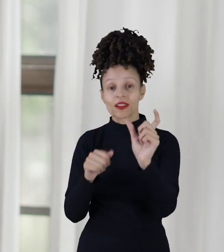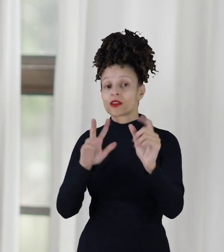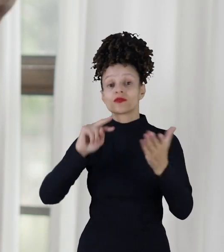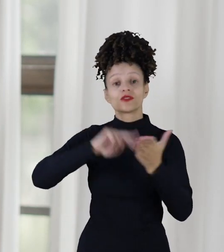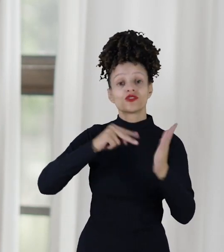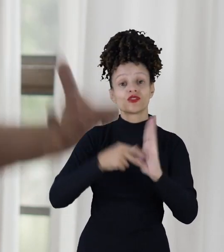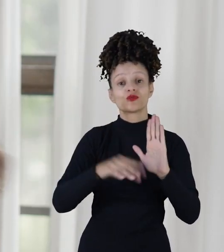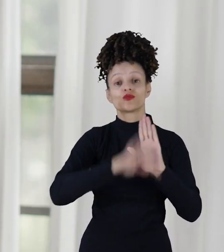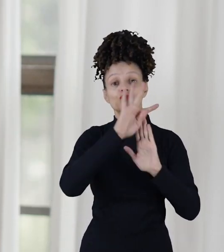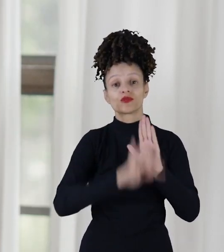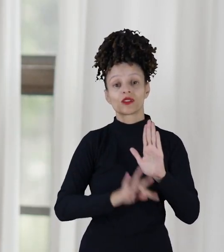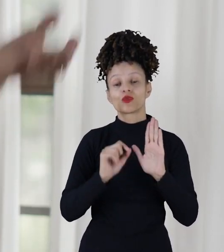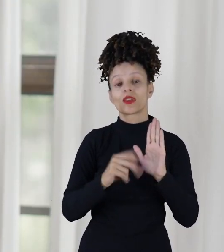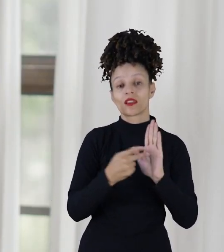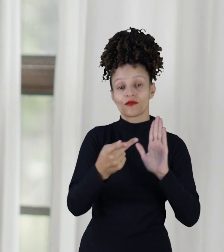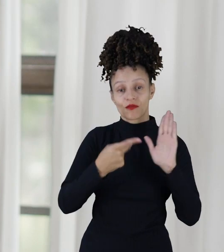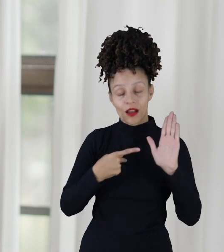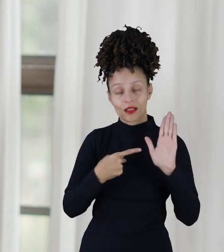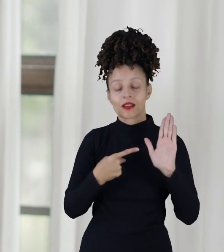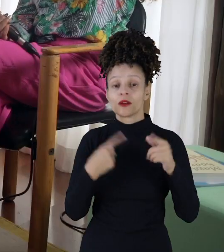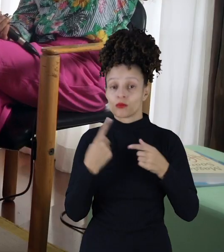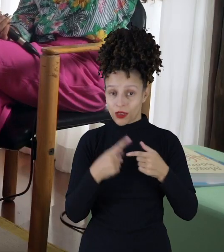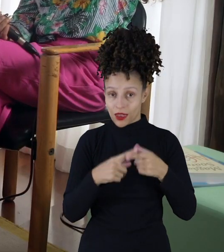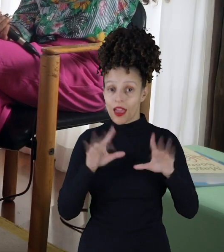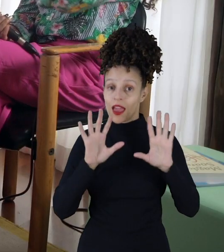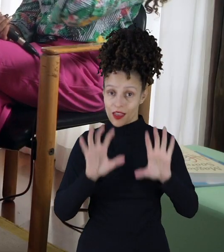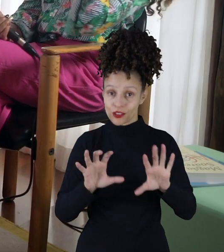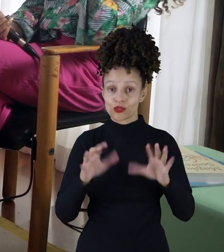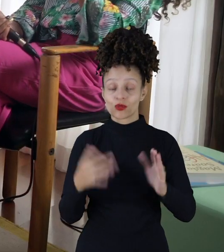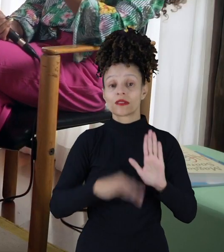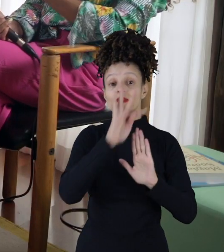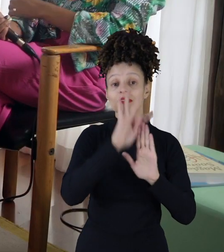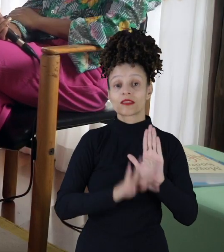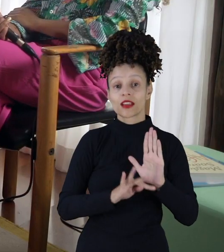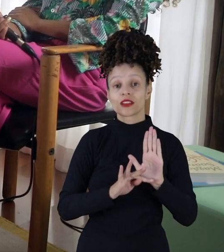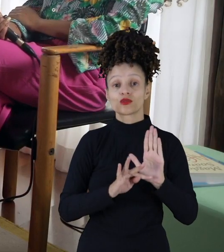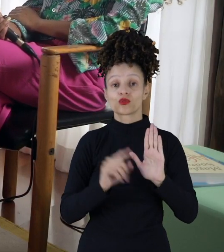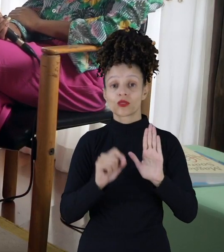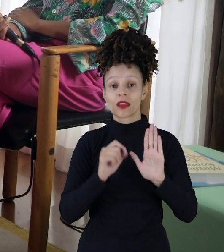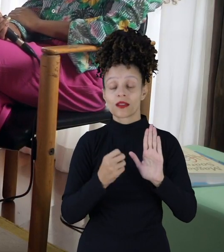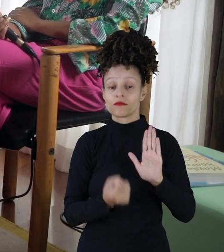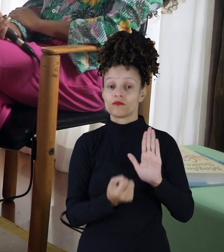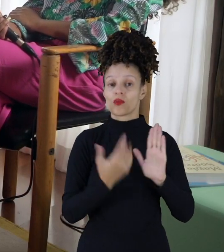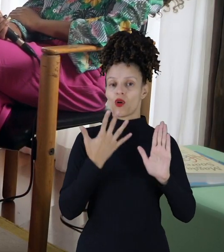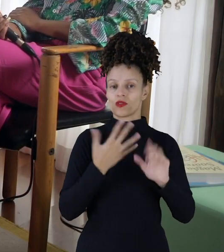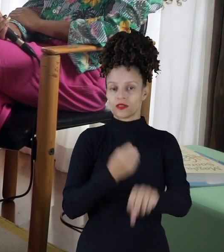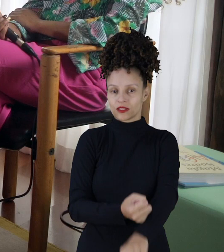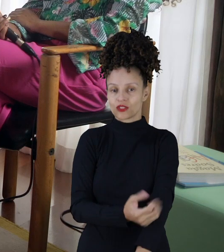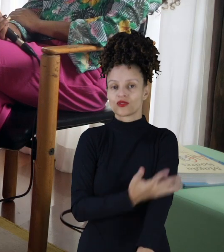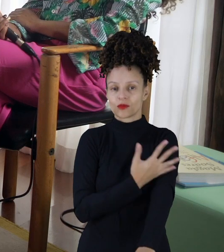palavra, mas qual era o sentido desse texto e o que esse texto fala para mim. Porque a grande questão é essa, né? Os textos, eles deflagram em